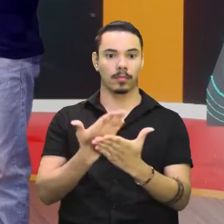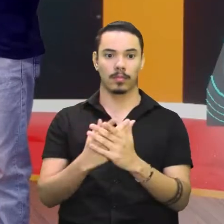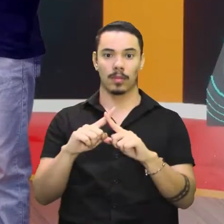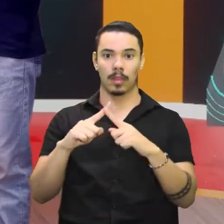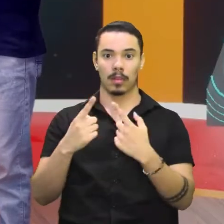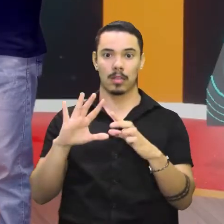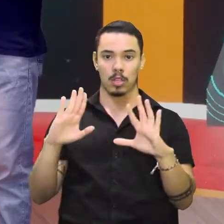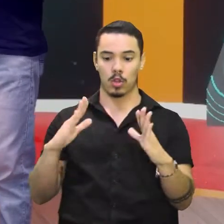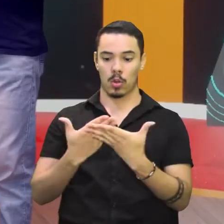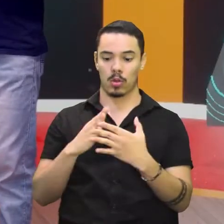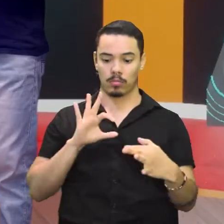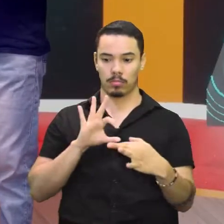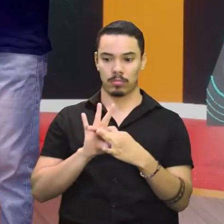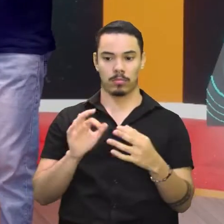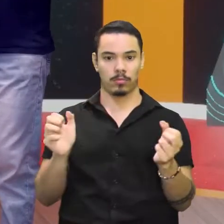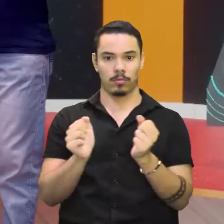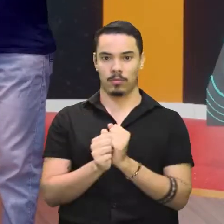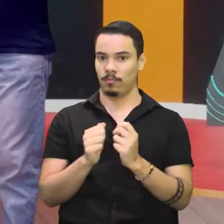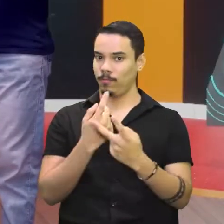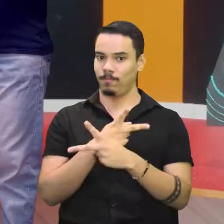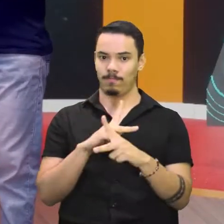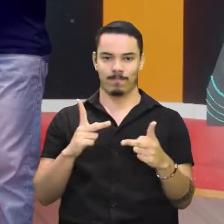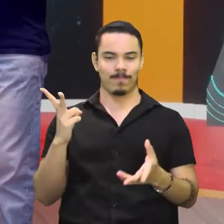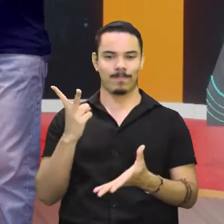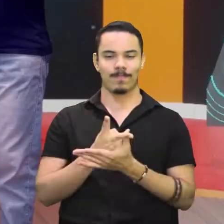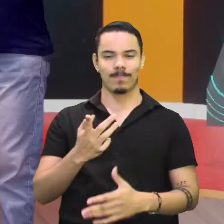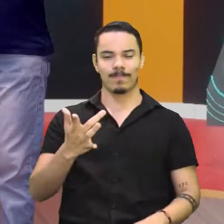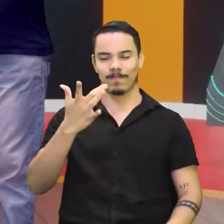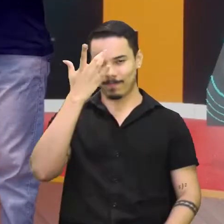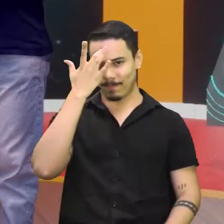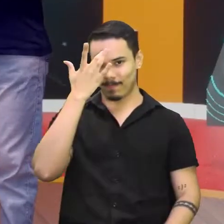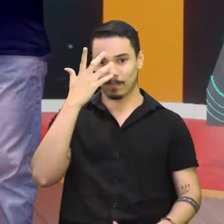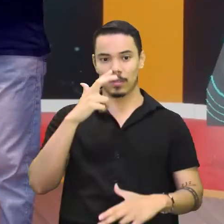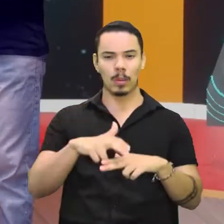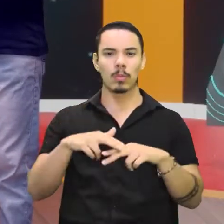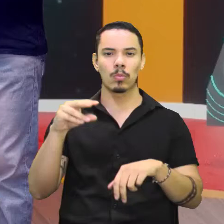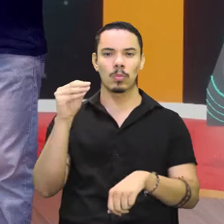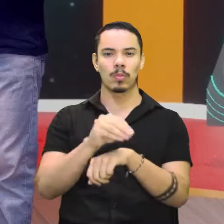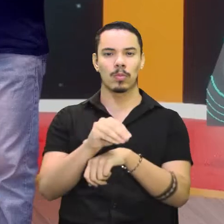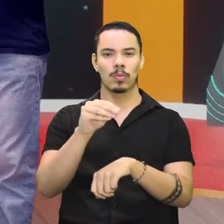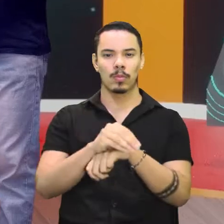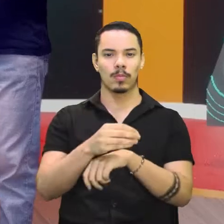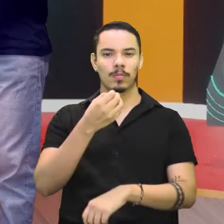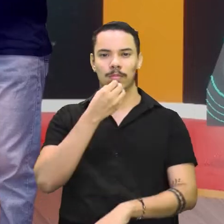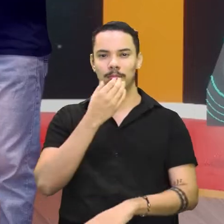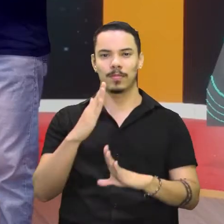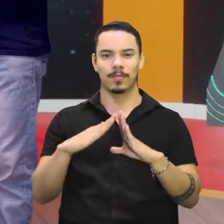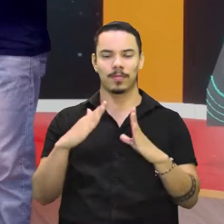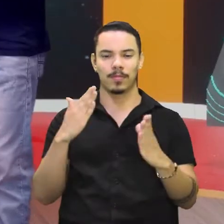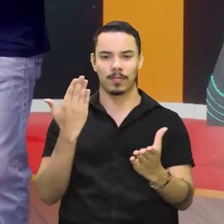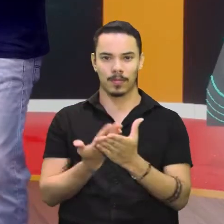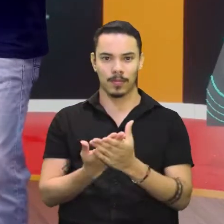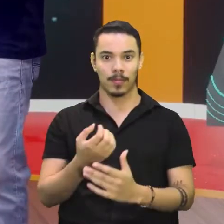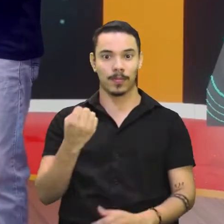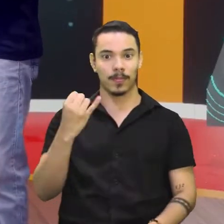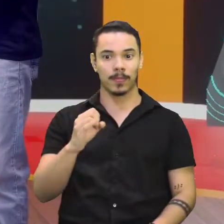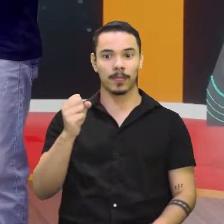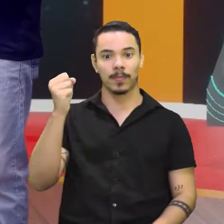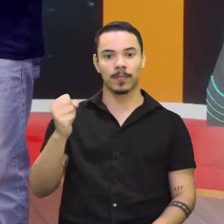você. É verdade. Nunca. Você sempre vai ter aquela lembrança. Então, cuida bem dela. Né? Se puder. Professor, a gente